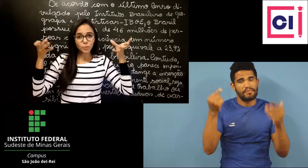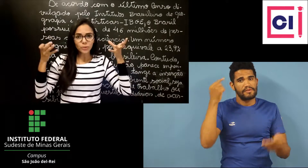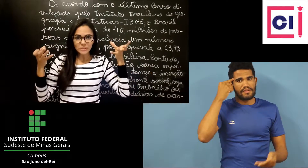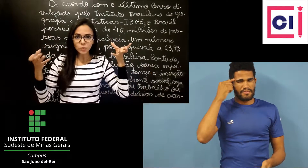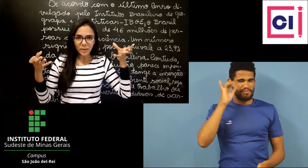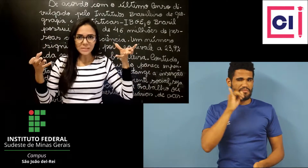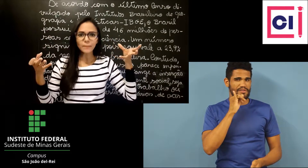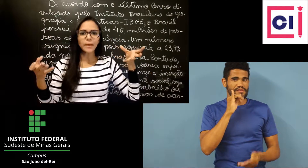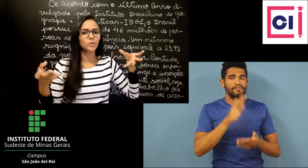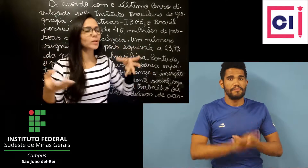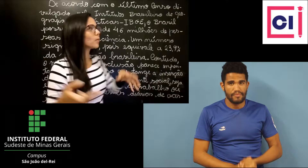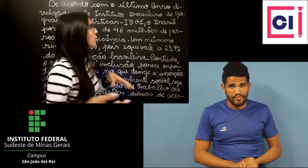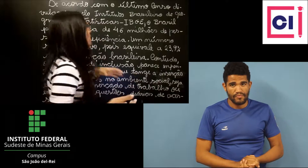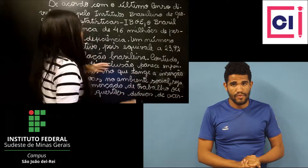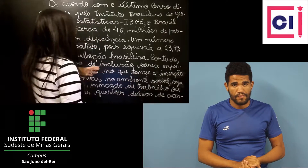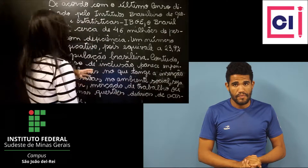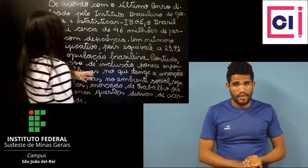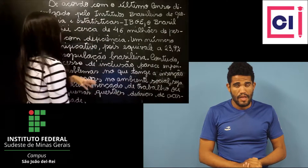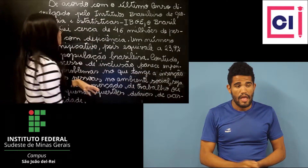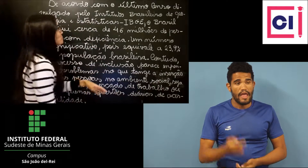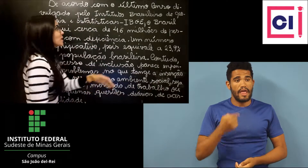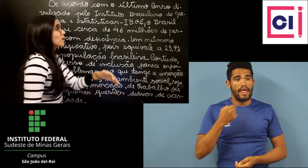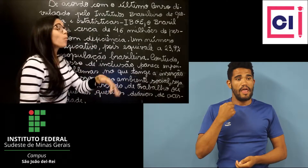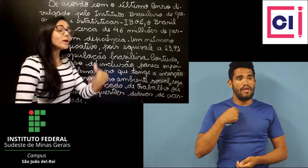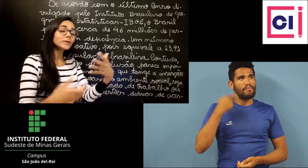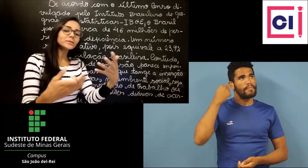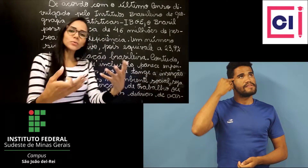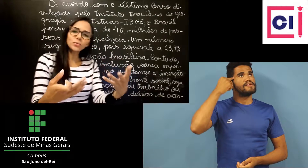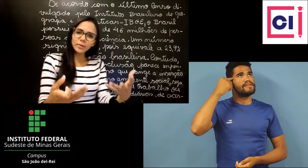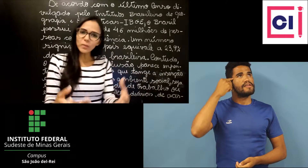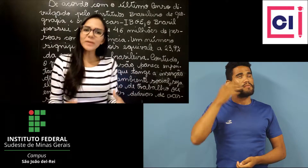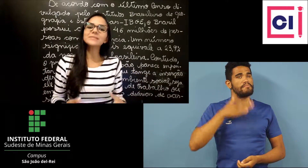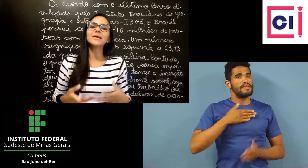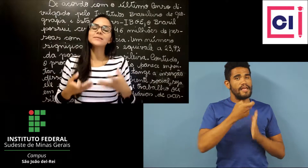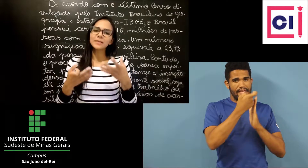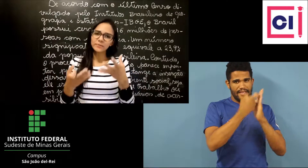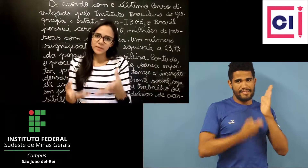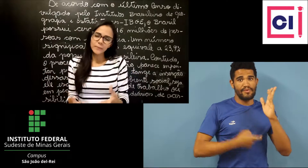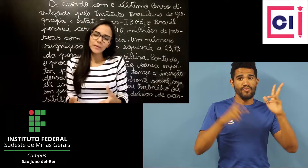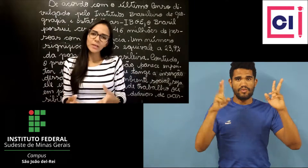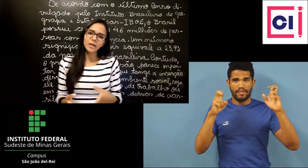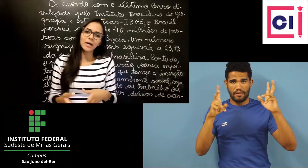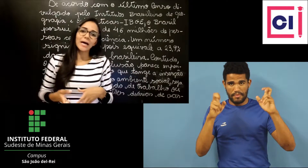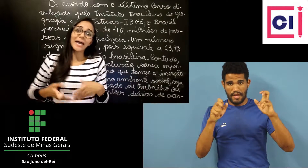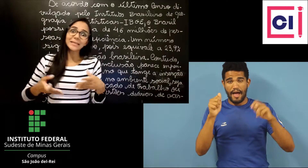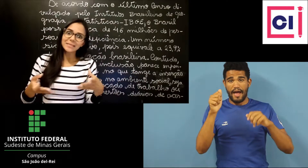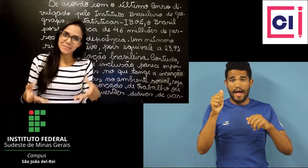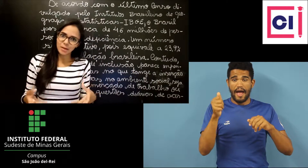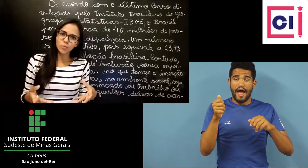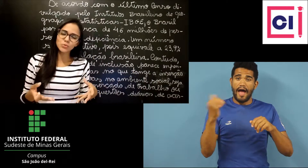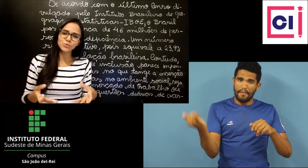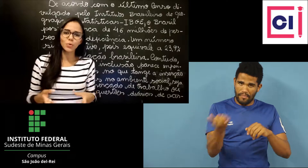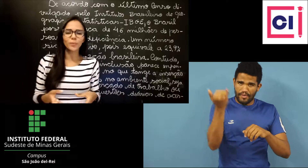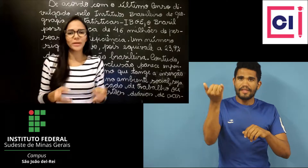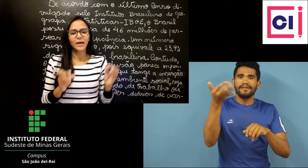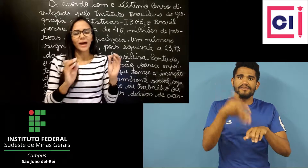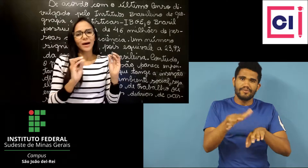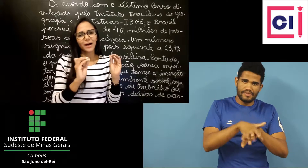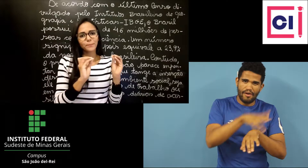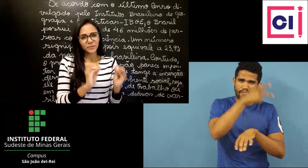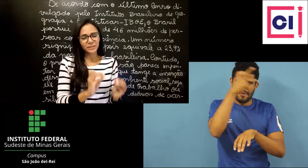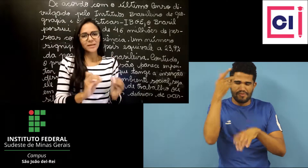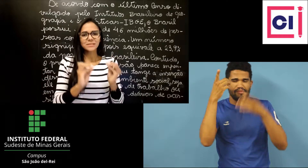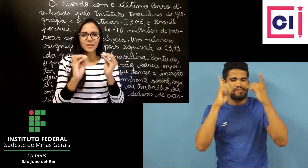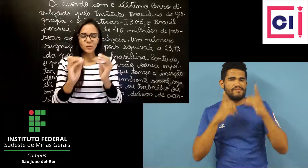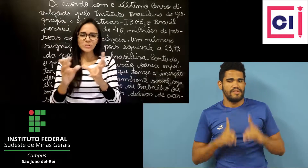a estruturação do pensamento, tá bom? Vejam só, quando eu pensei em escrever a minha redação sobre